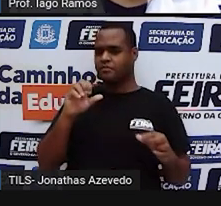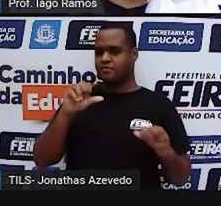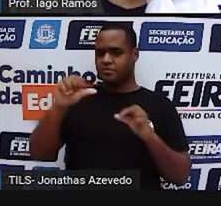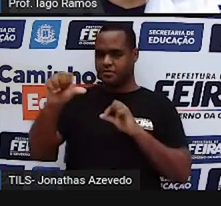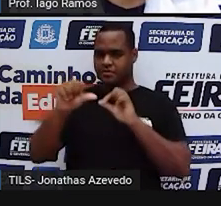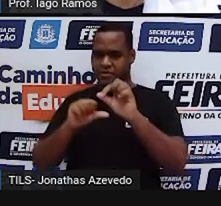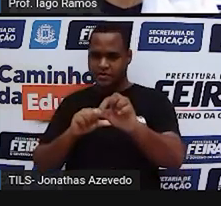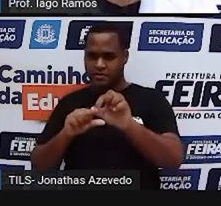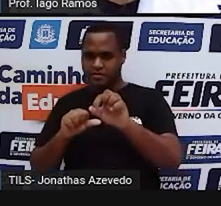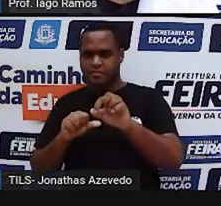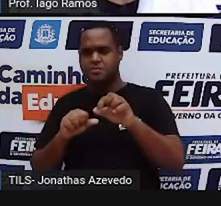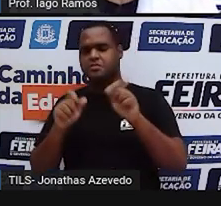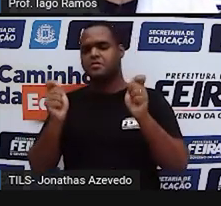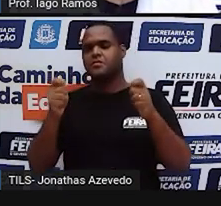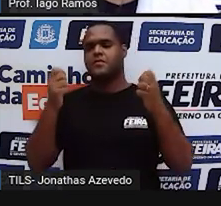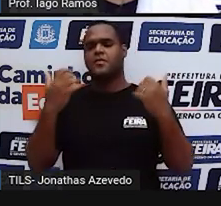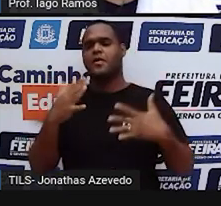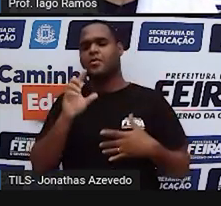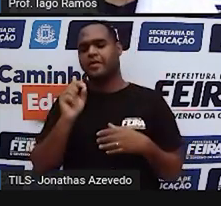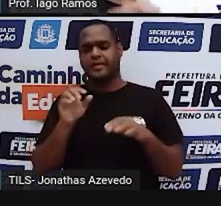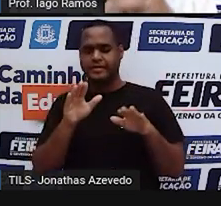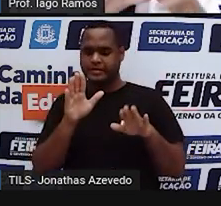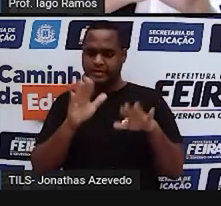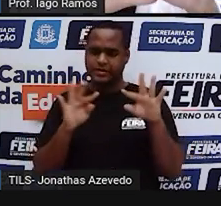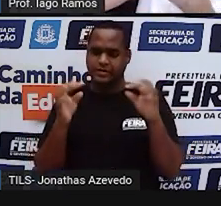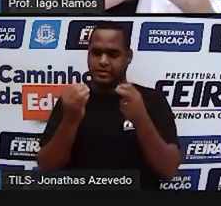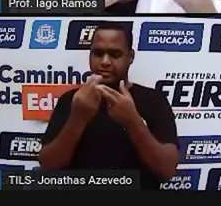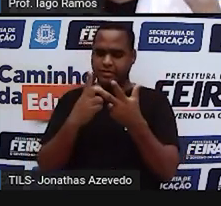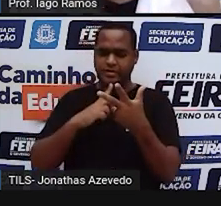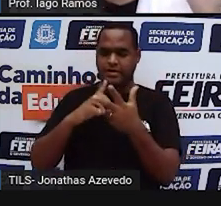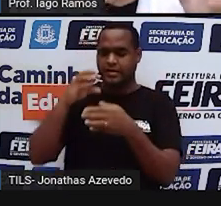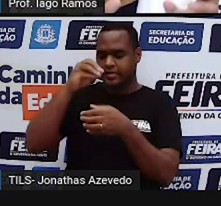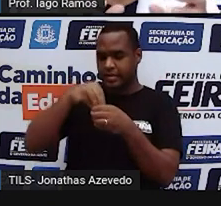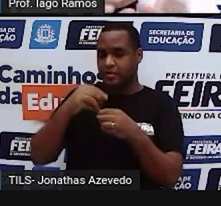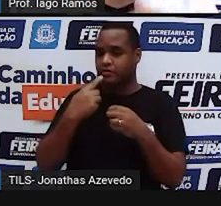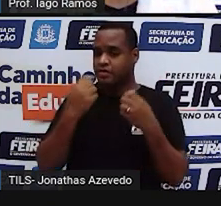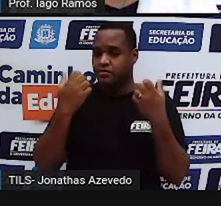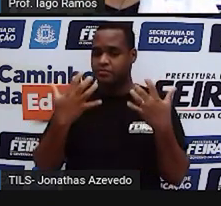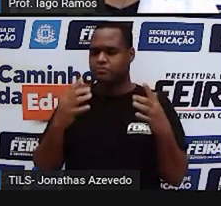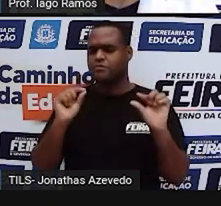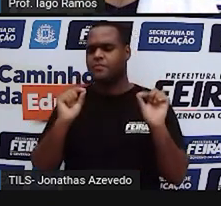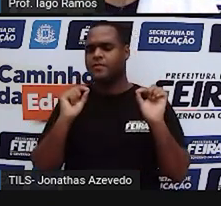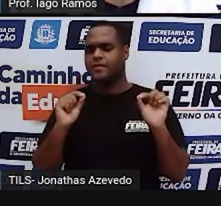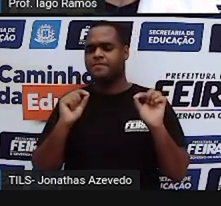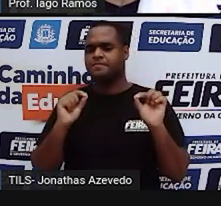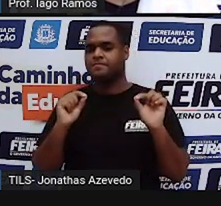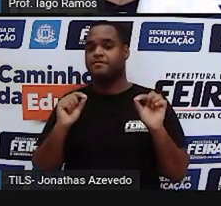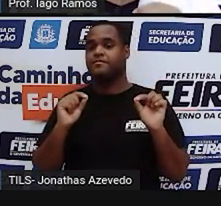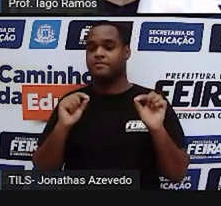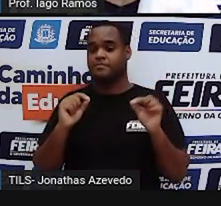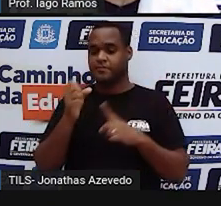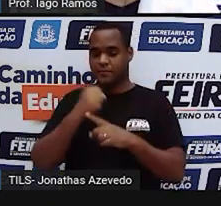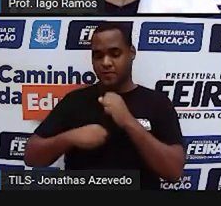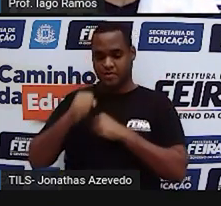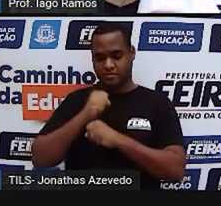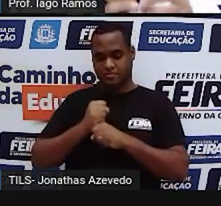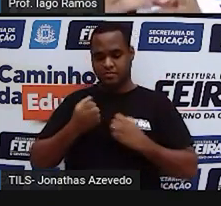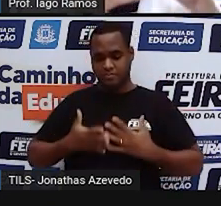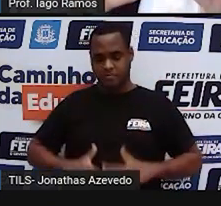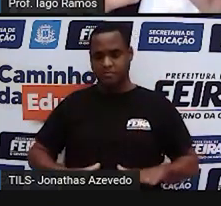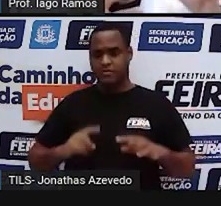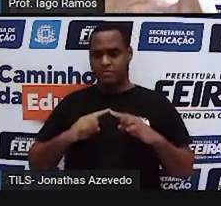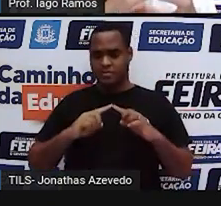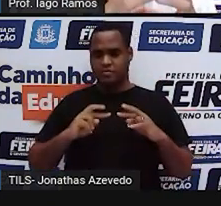inversa porque assim ó todas as vezes que dentro daquela expressão Zinha e o ano de nascimento